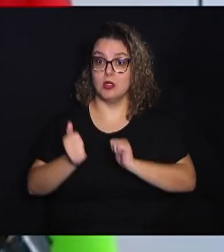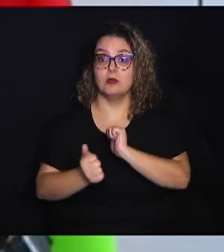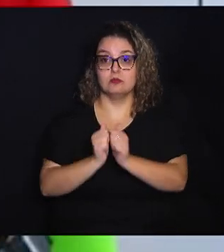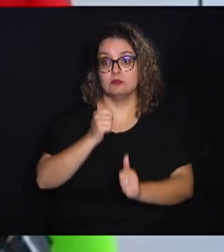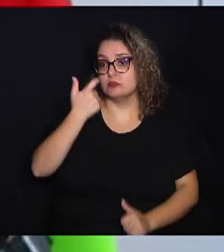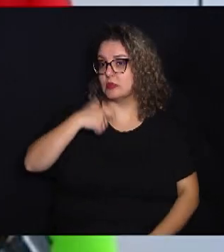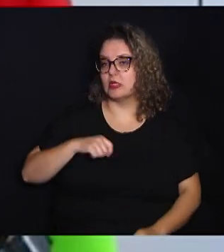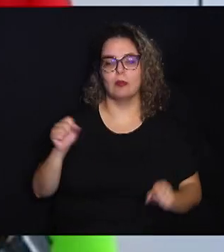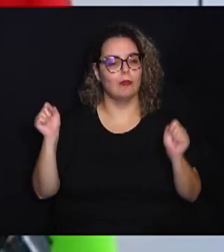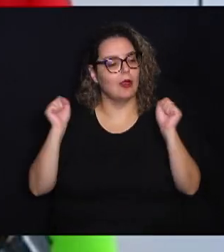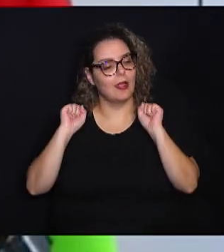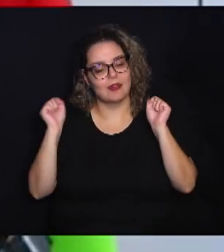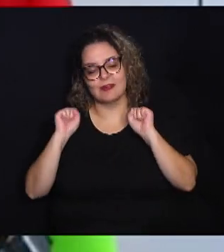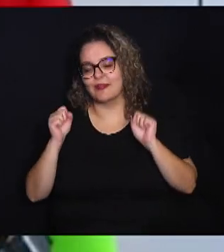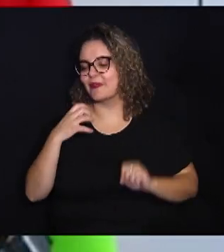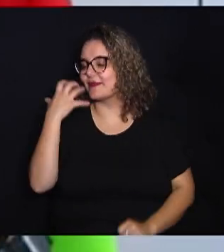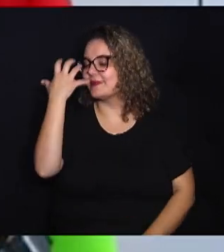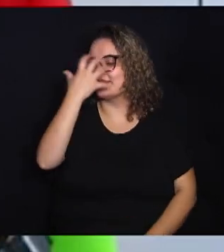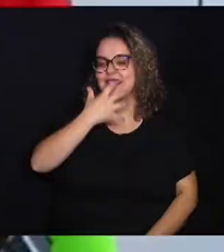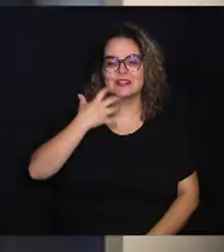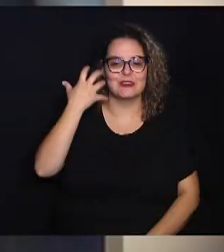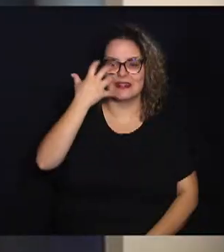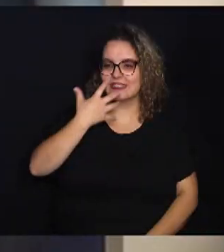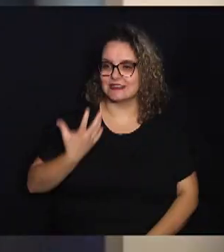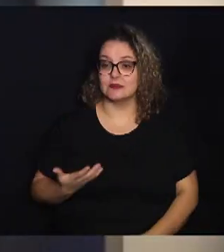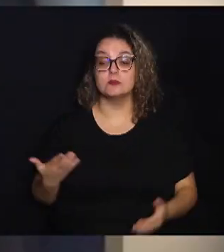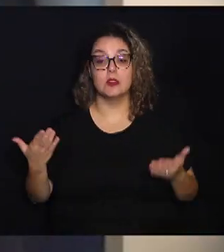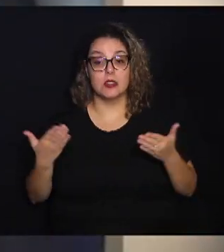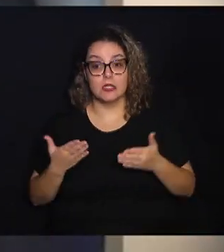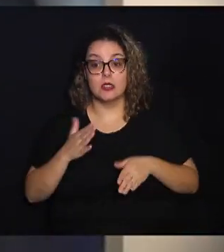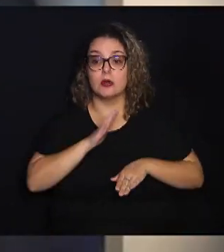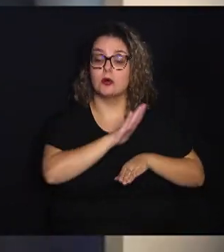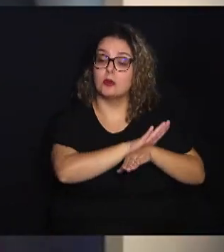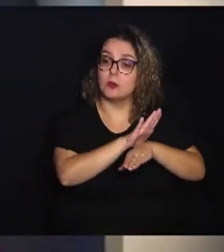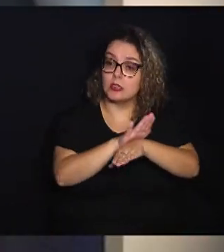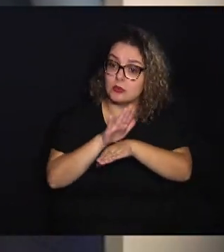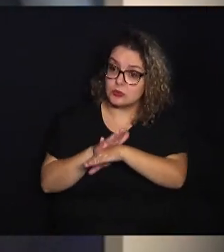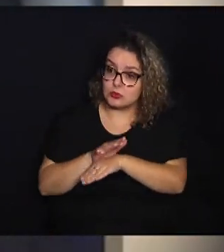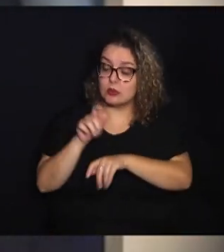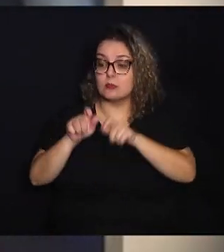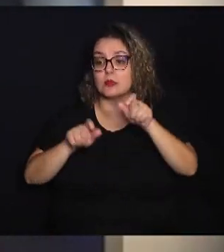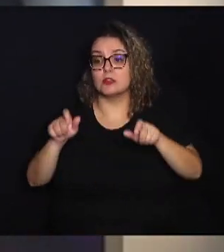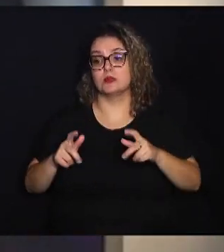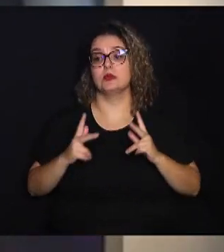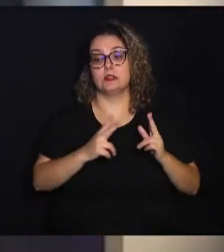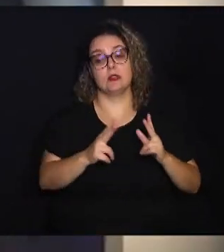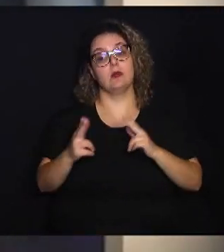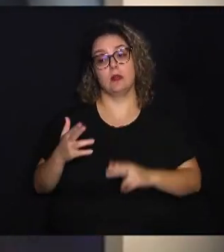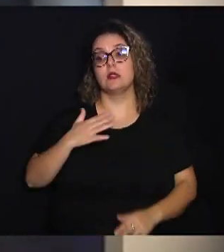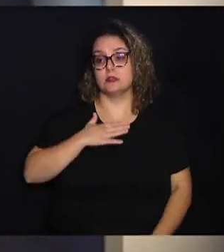sou apaixonada e agora auxiliar pessoas iguais a mim